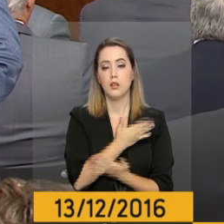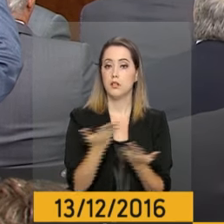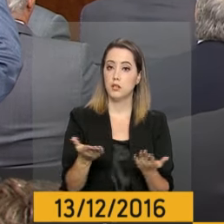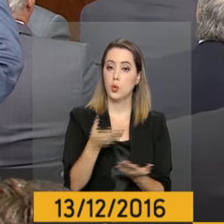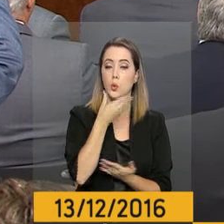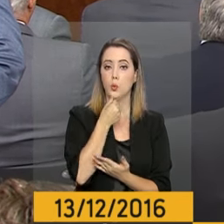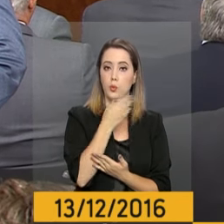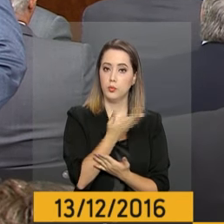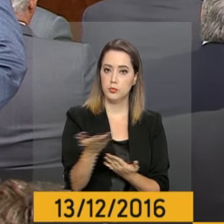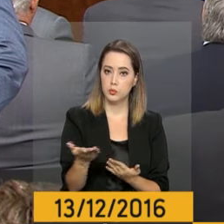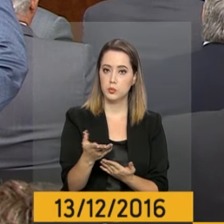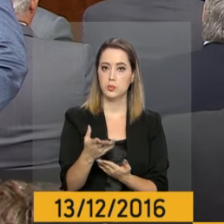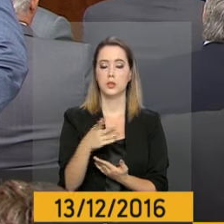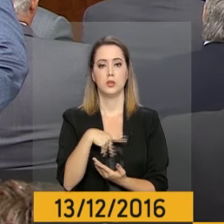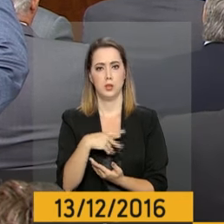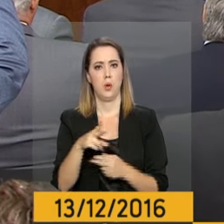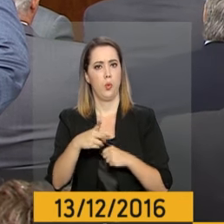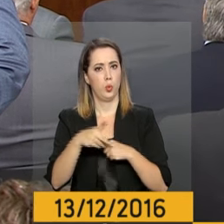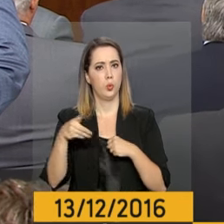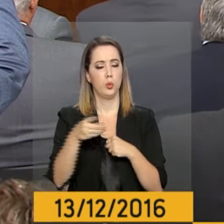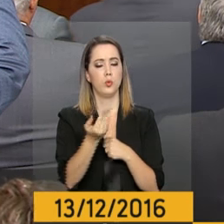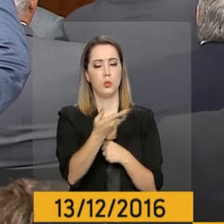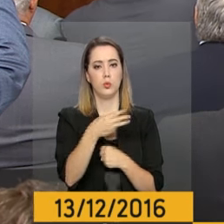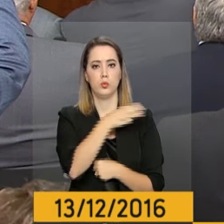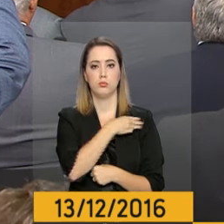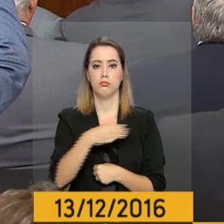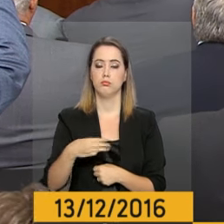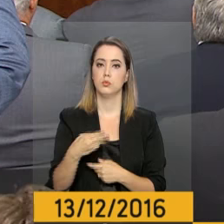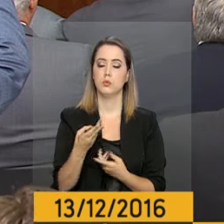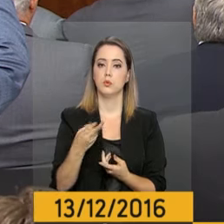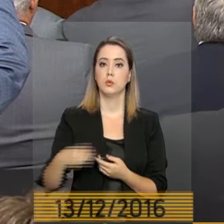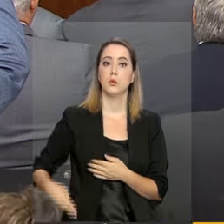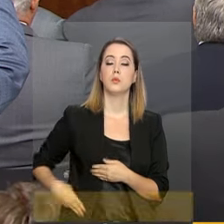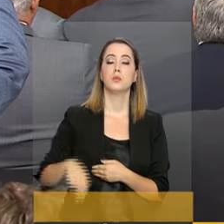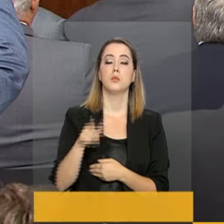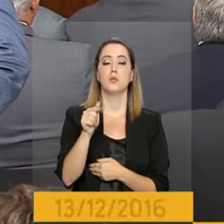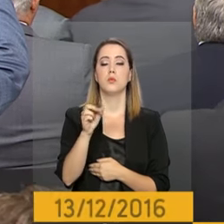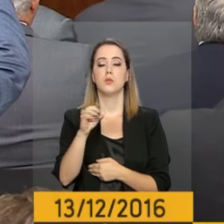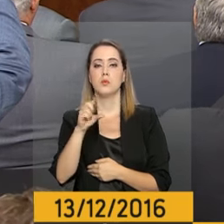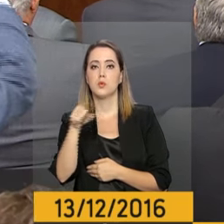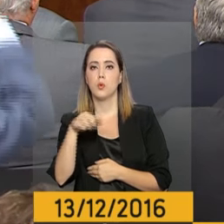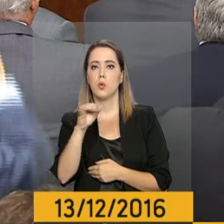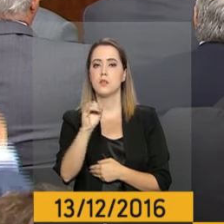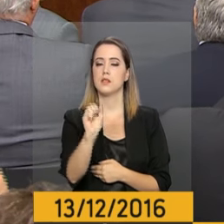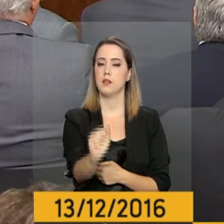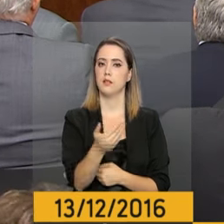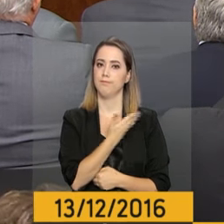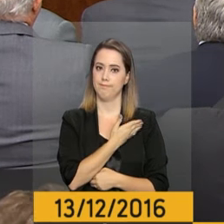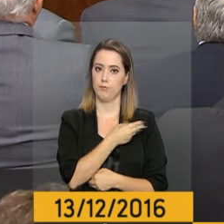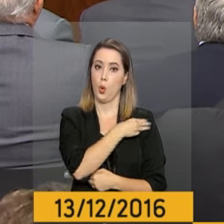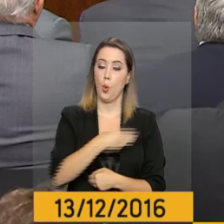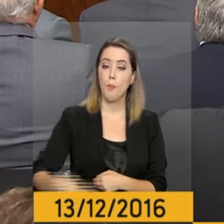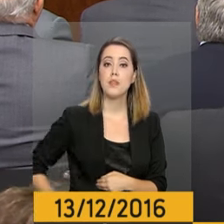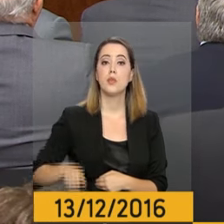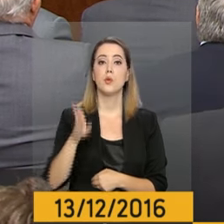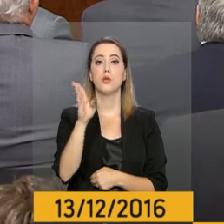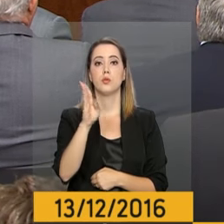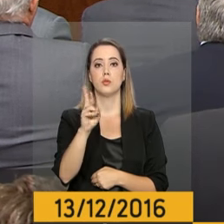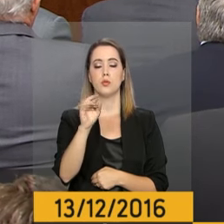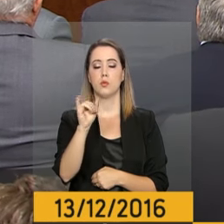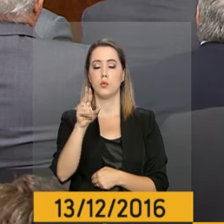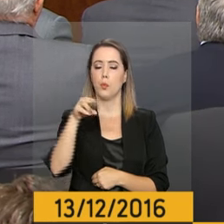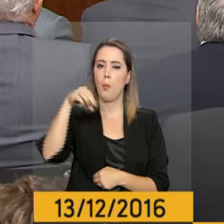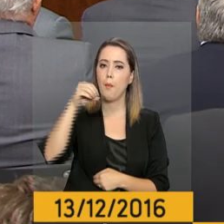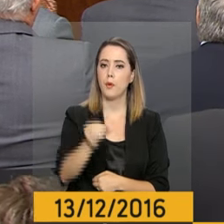Lozardo, eu o o Bruno acabou de dizer a razão deste